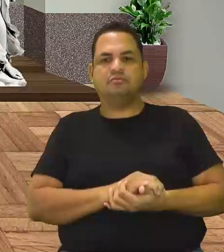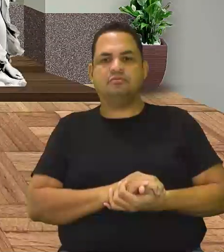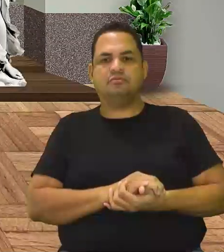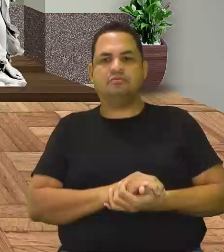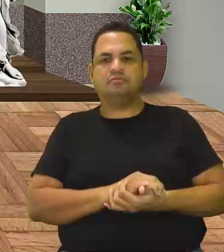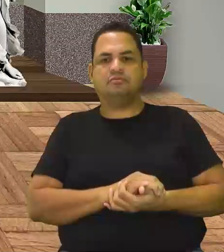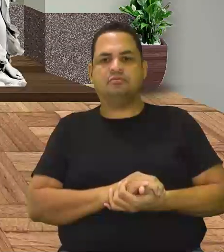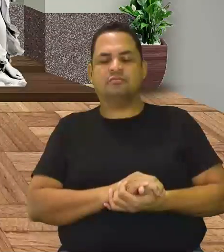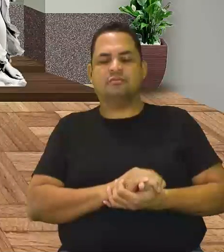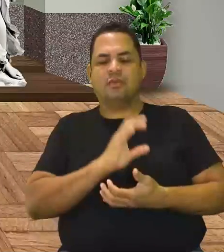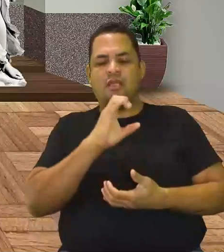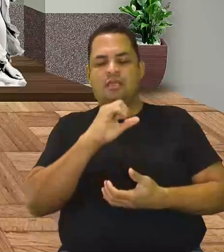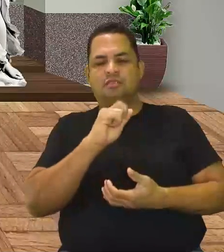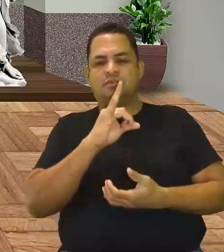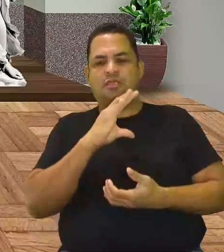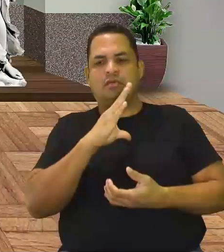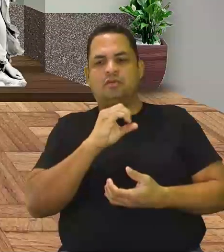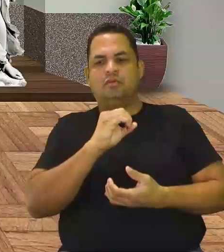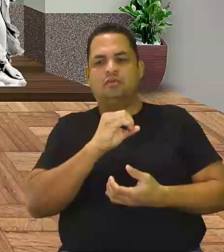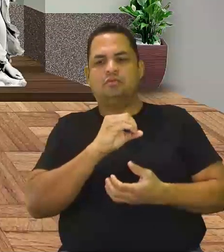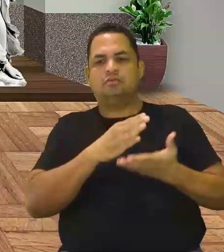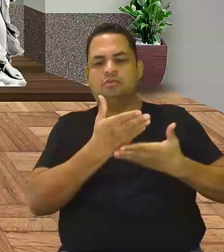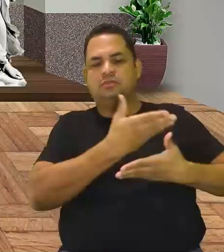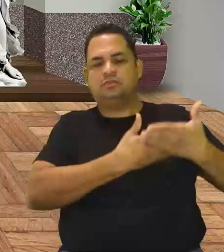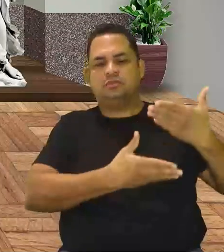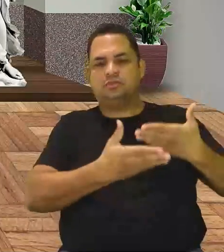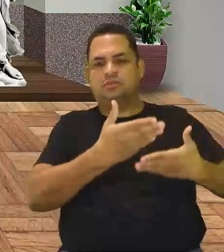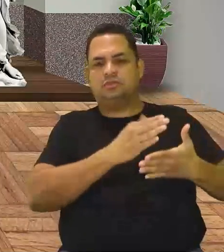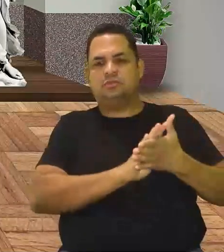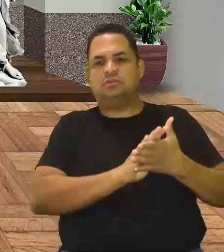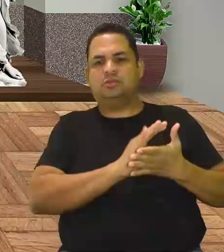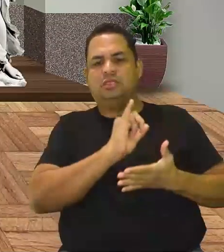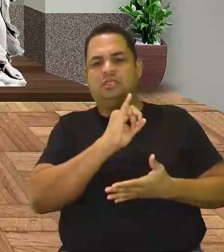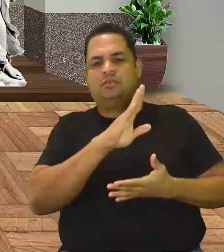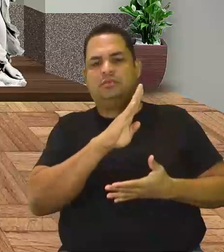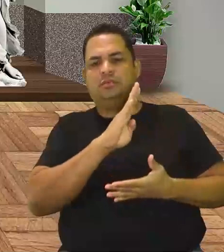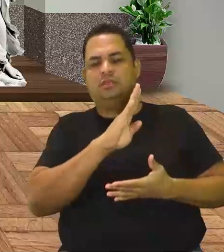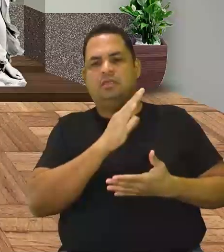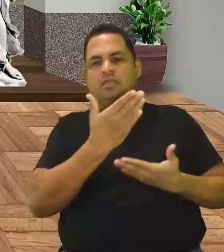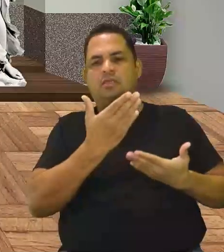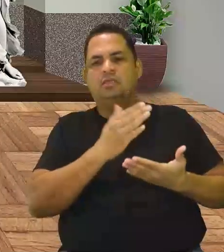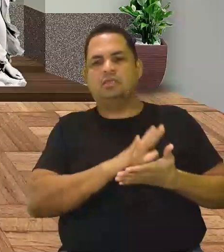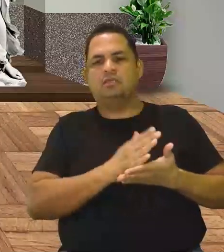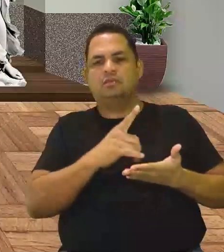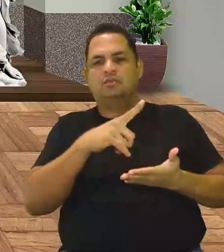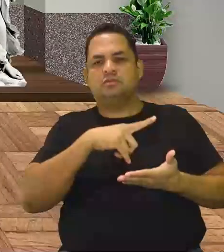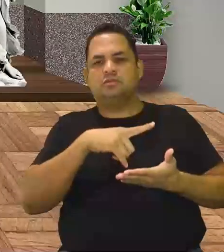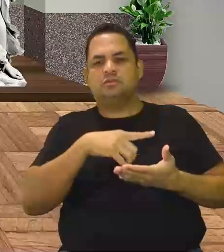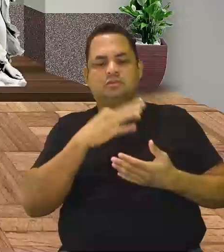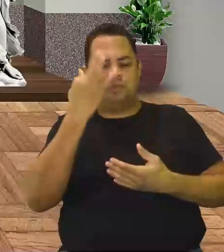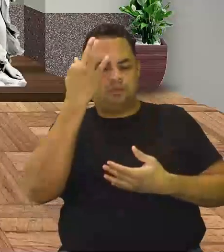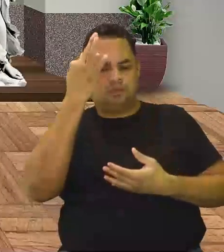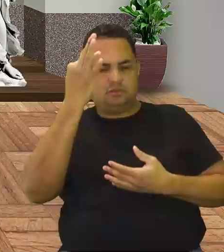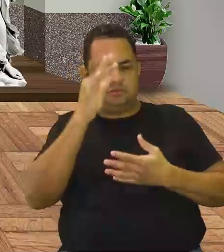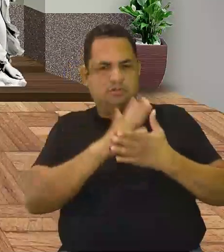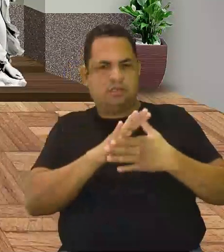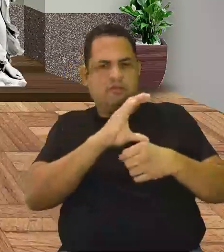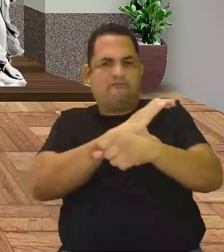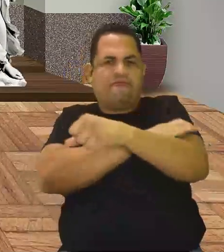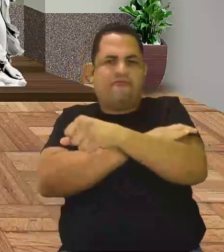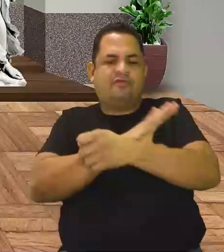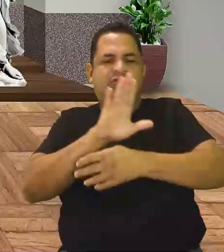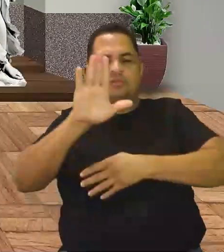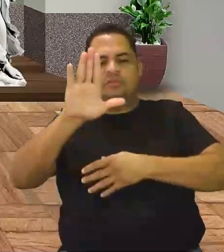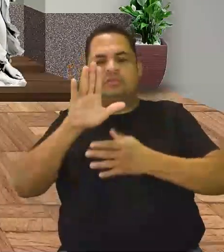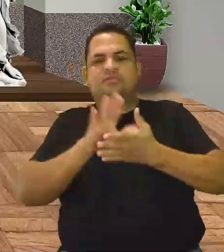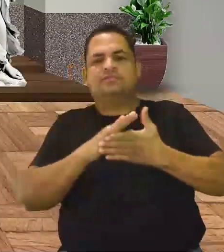Ação Integralista Brasileira, A e B, ela vai ser muito forte. Ela tem uma filosofia fascista,